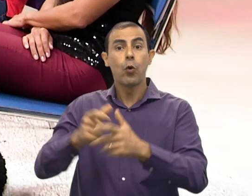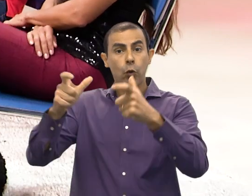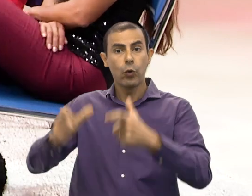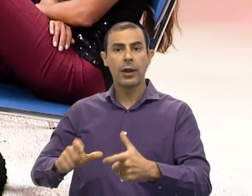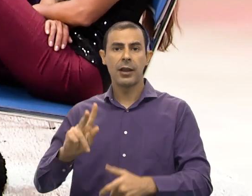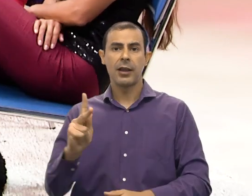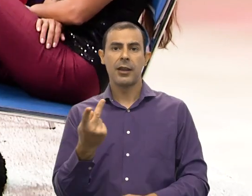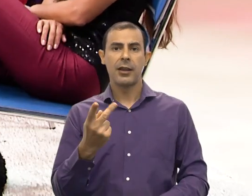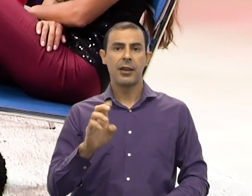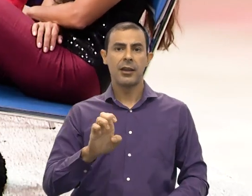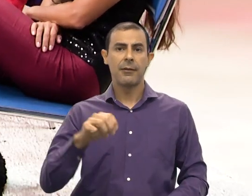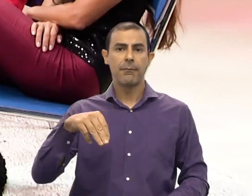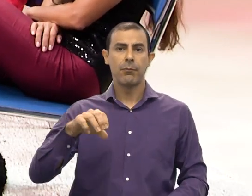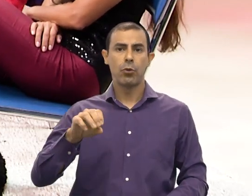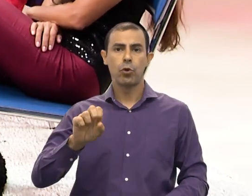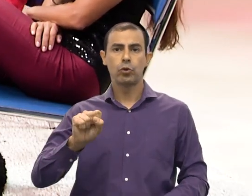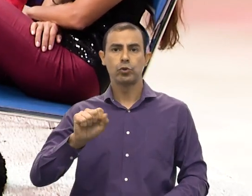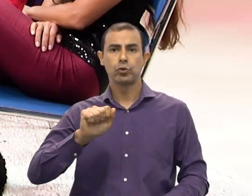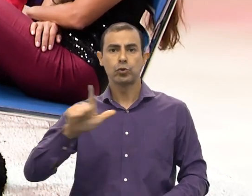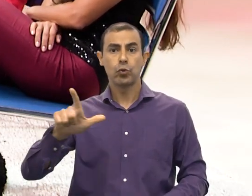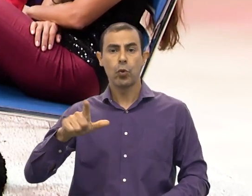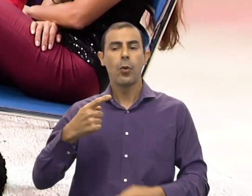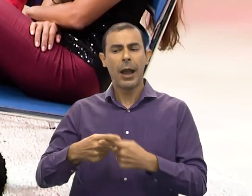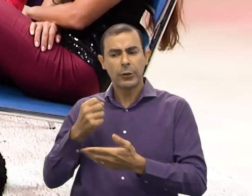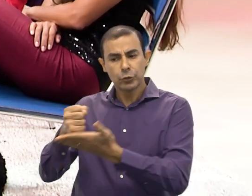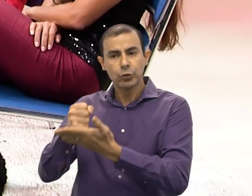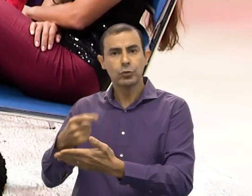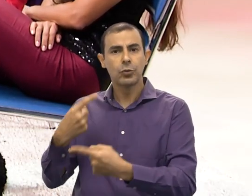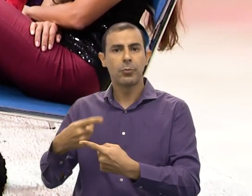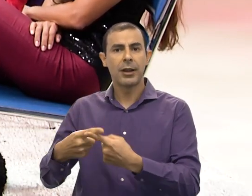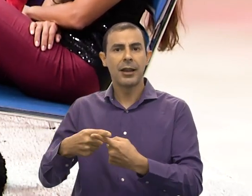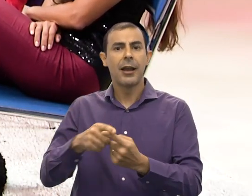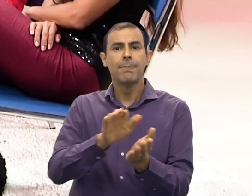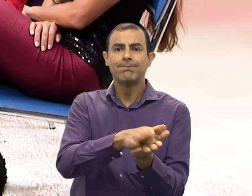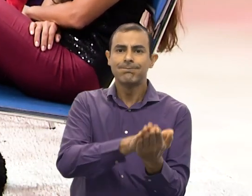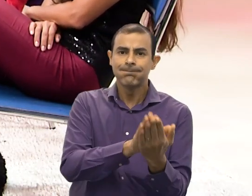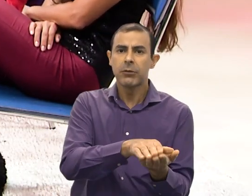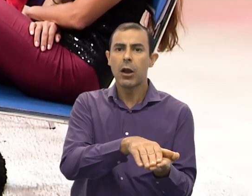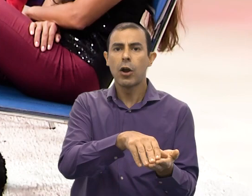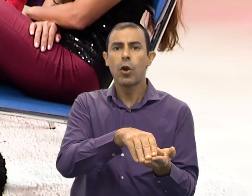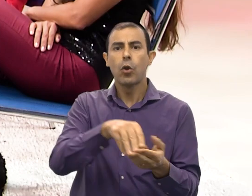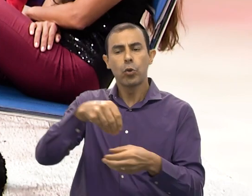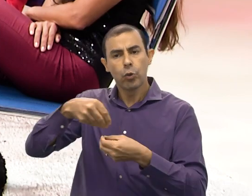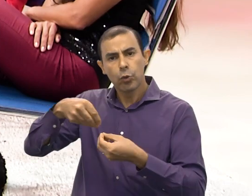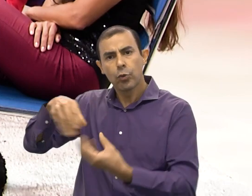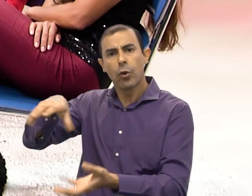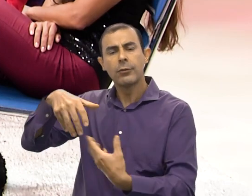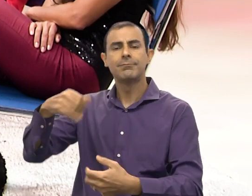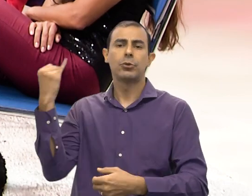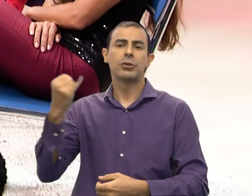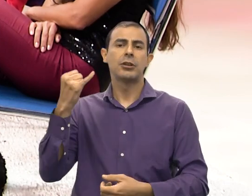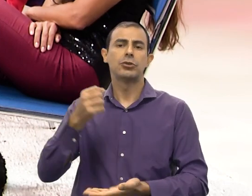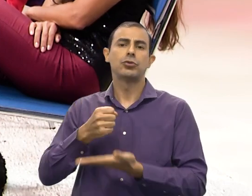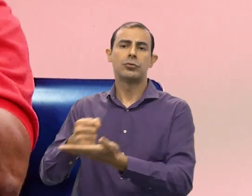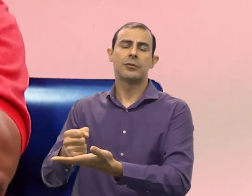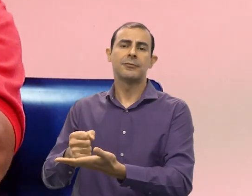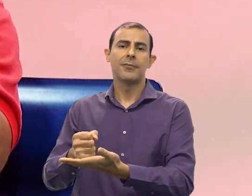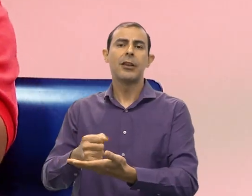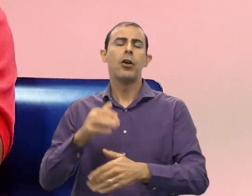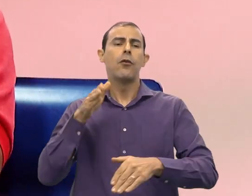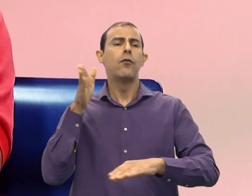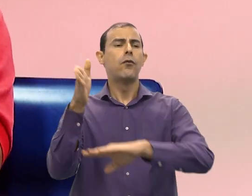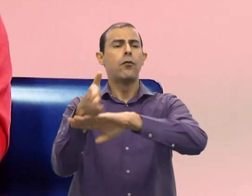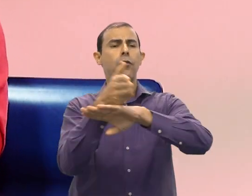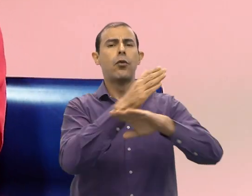a informação nas empresas, escolas, comércio, onde quer que seja, para falar exatamente sobre o que é mito, sobre o